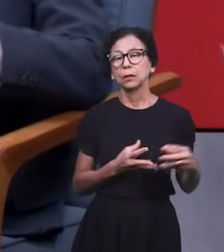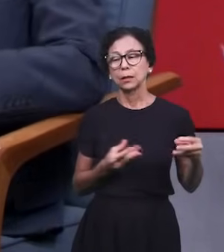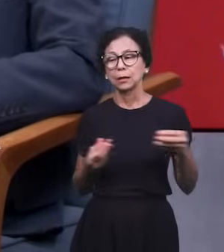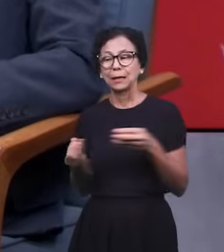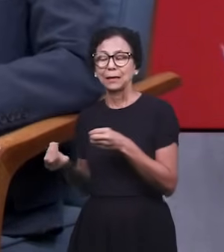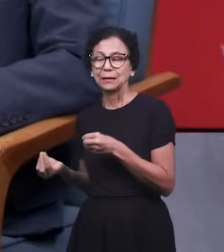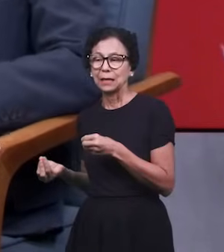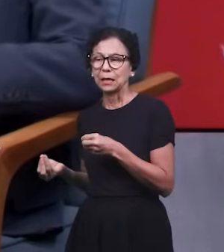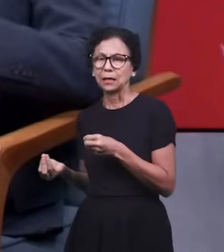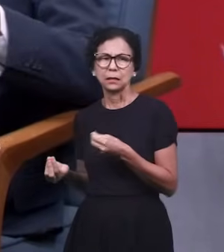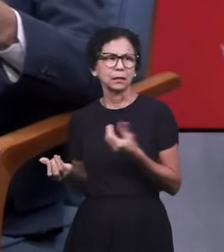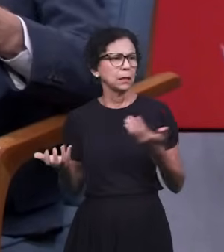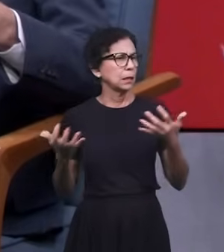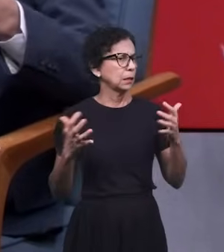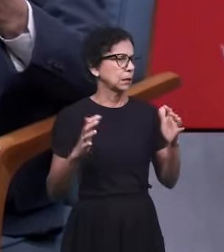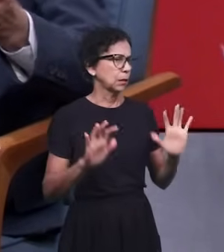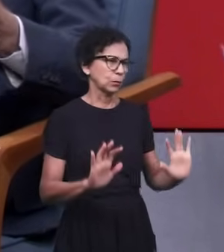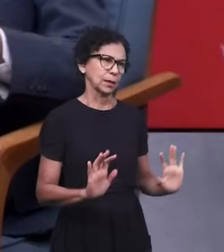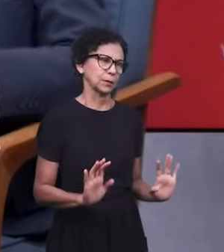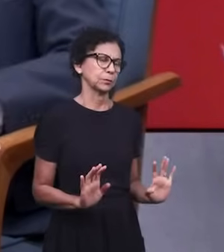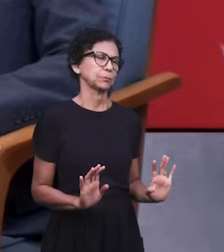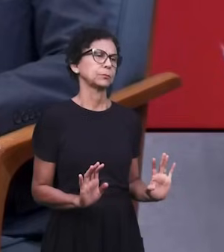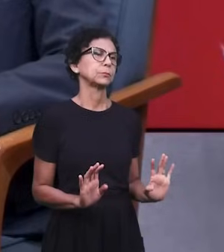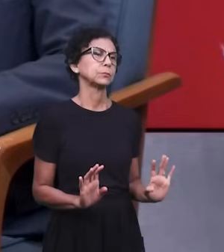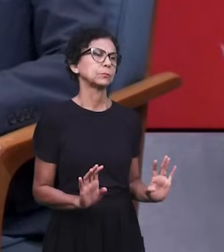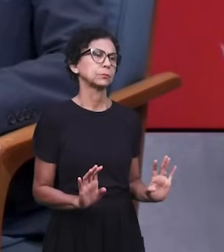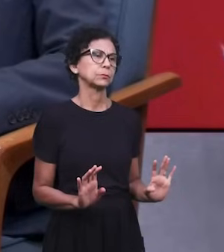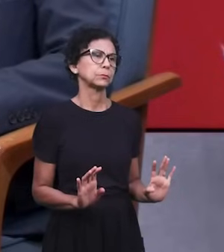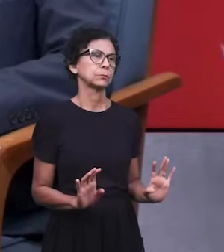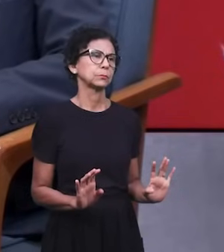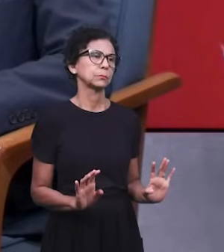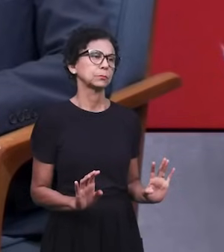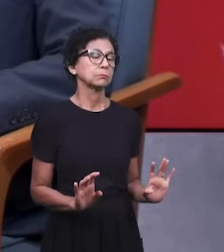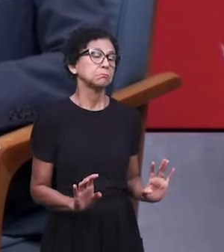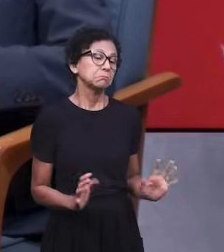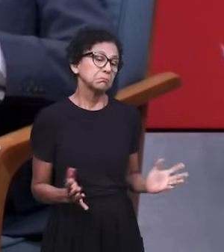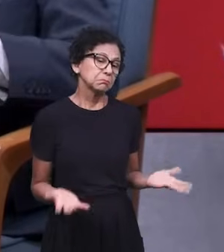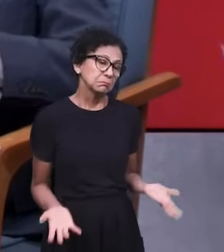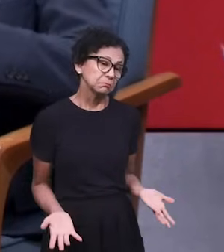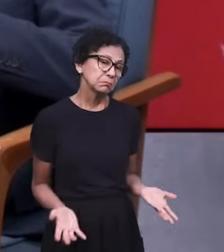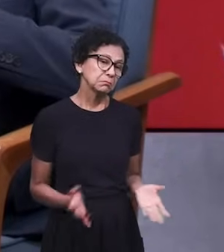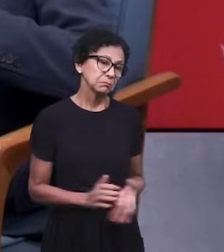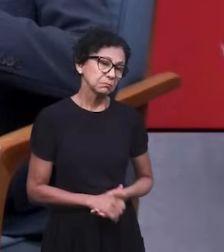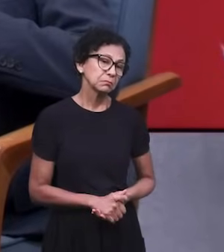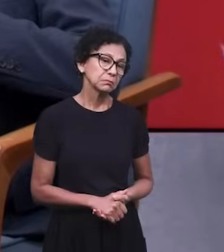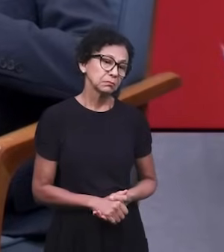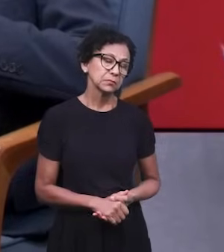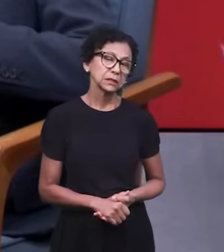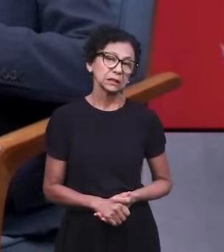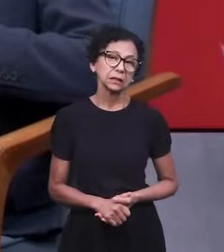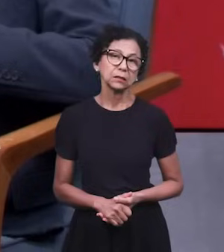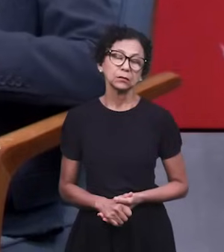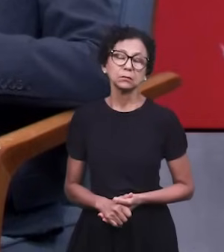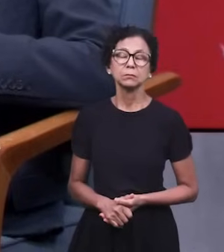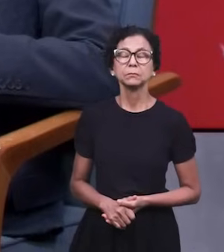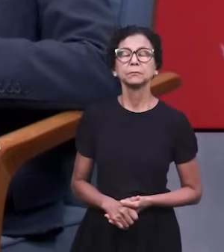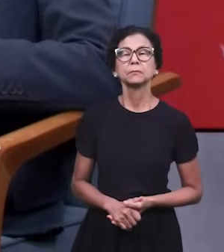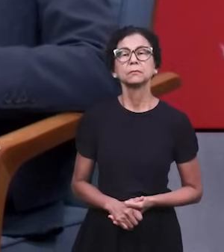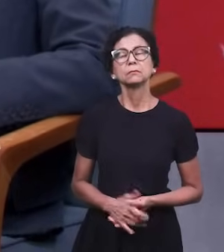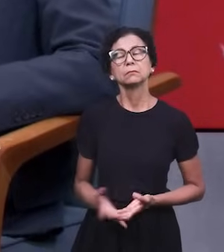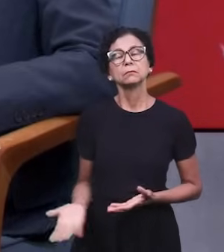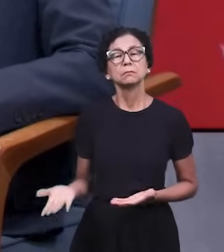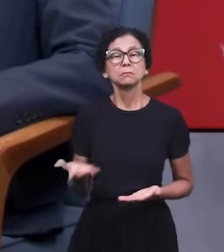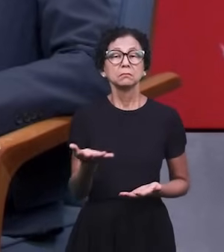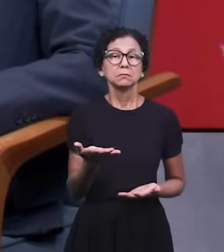então Naamã, com todos aqueles valores que ele tinha oferecido a Eliseu, volta.